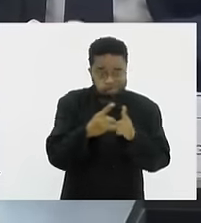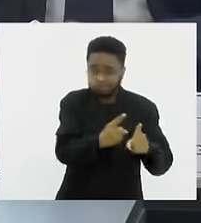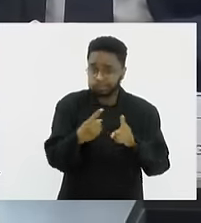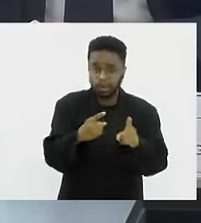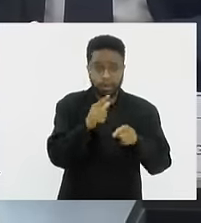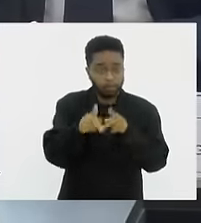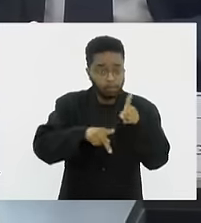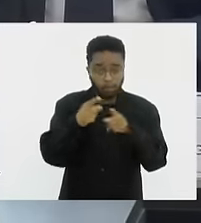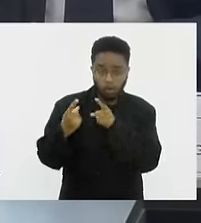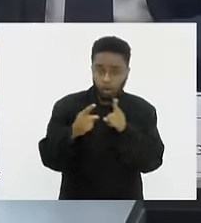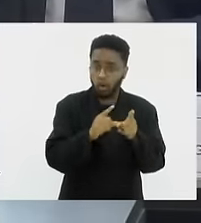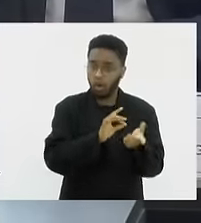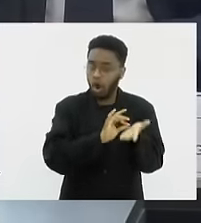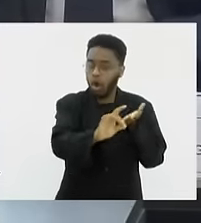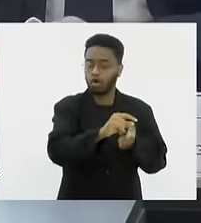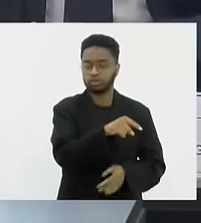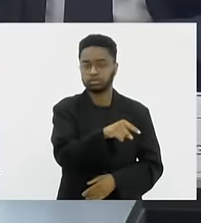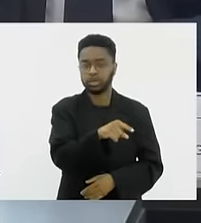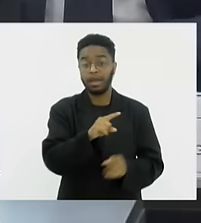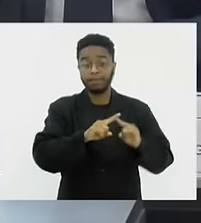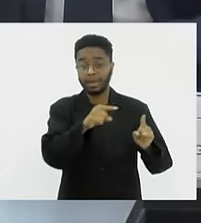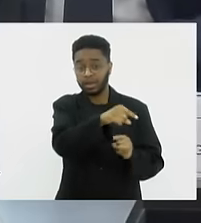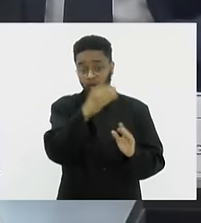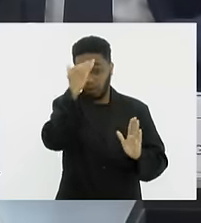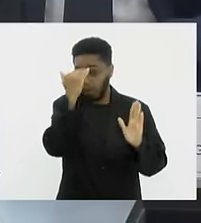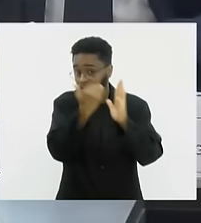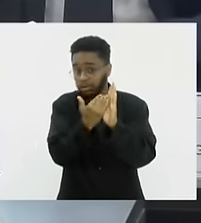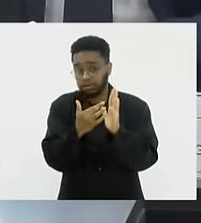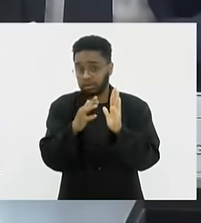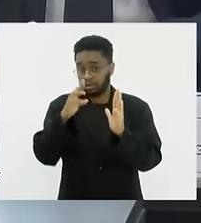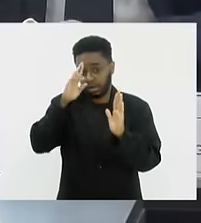passa na rua, o nego xinga, o nego berra, mas o cara está cumprindo ordens.